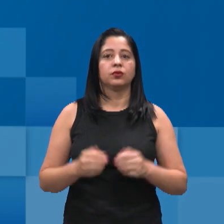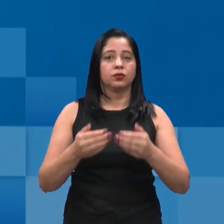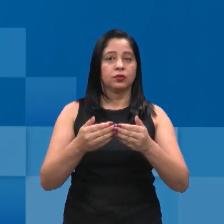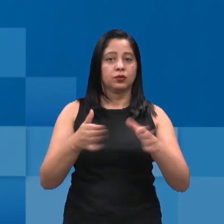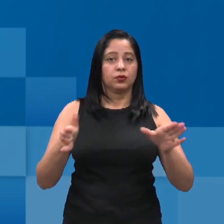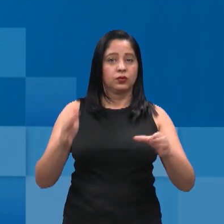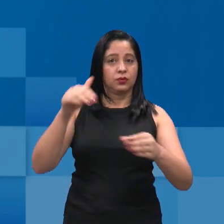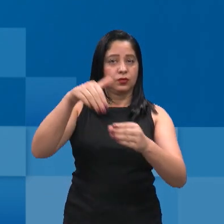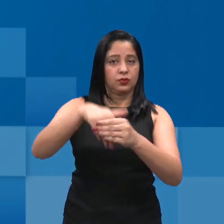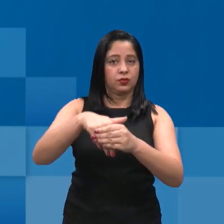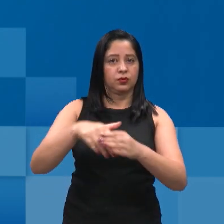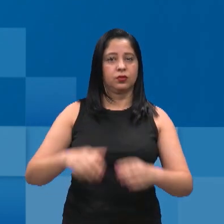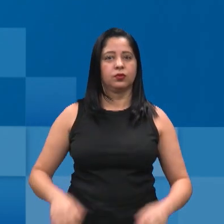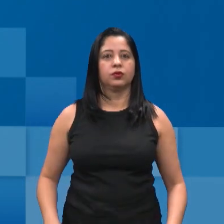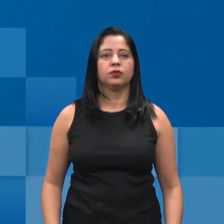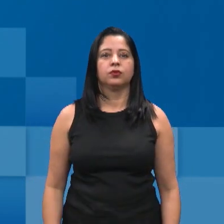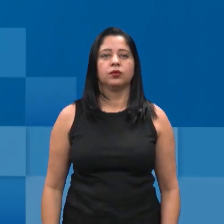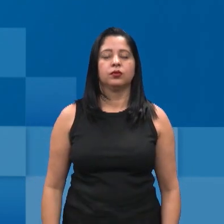votação.